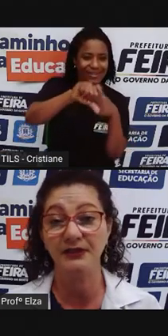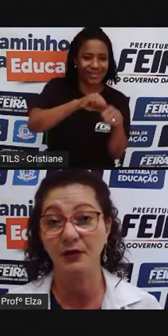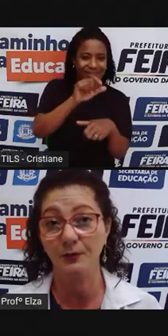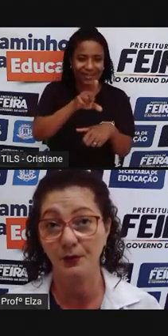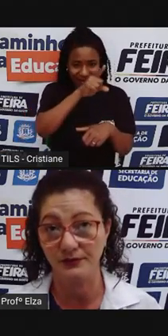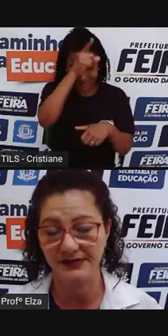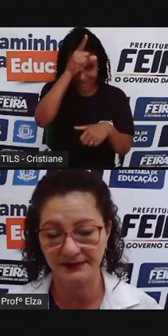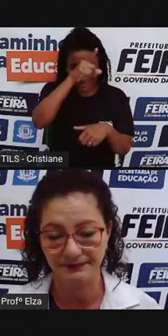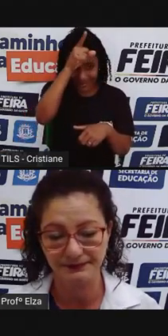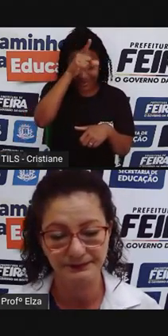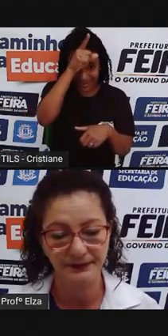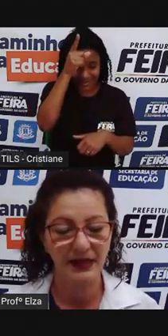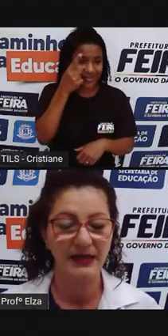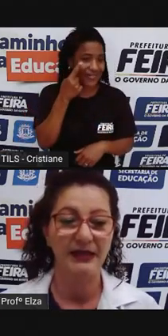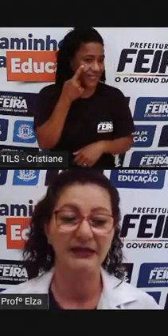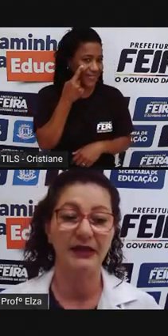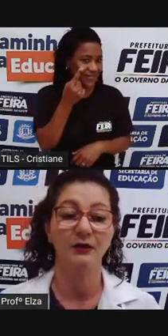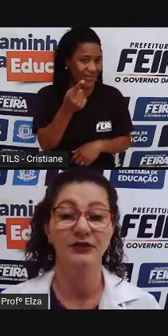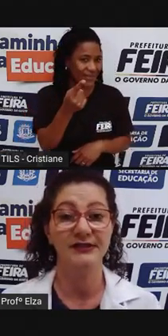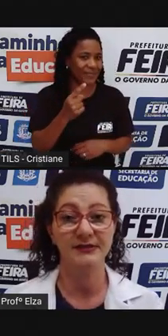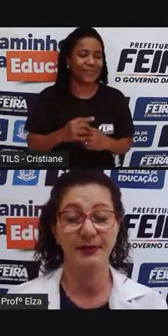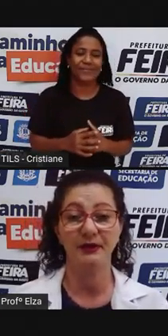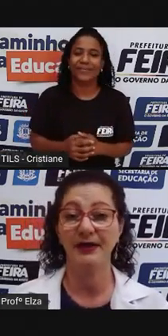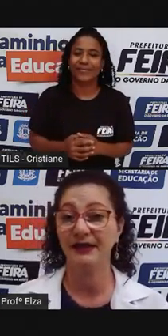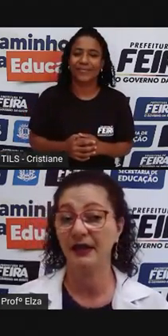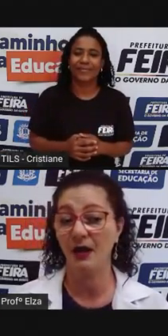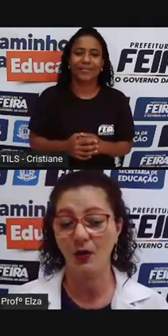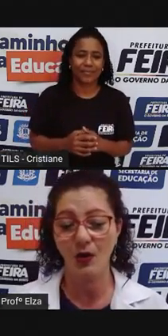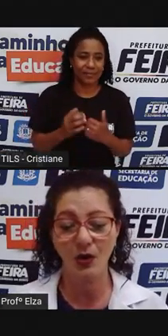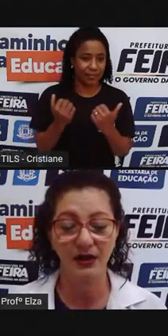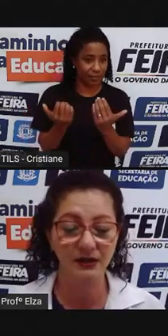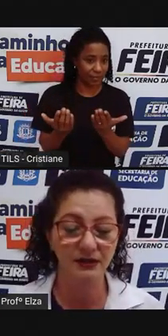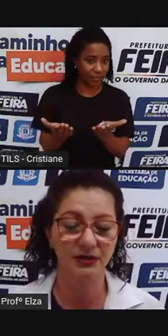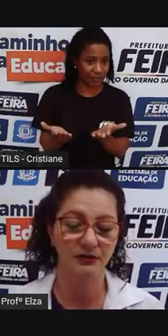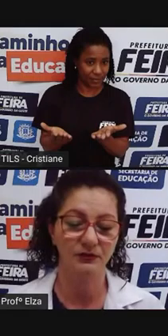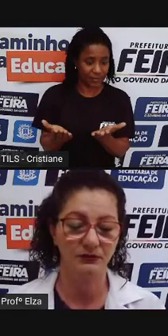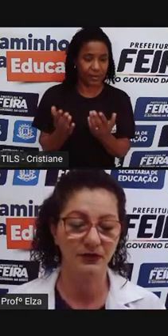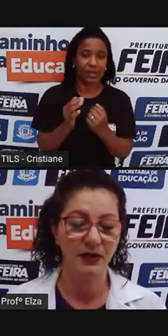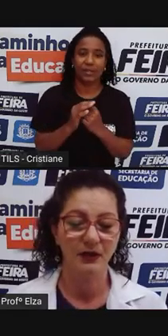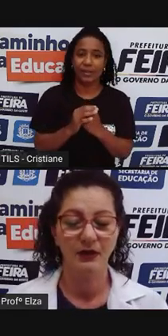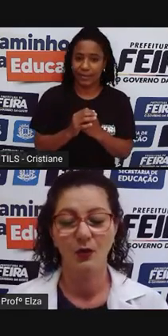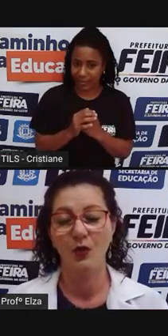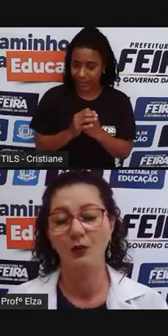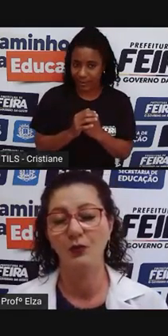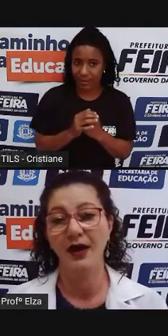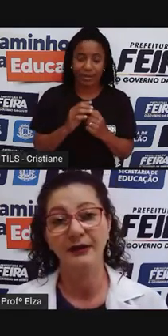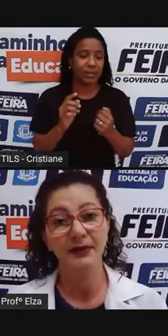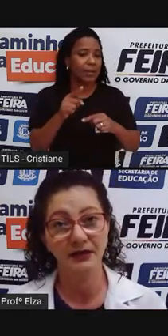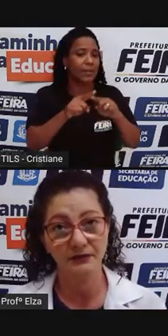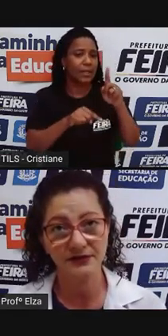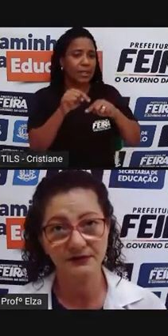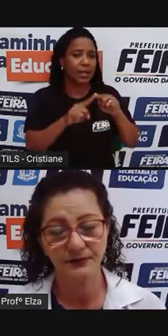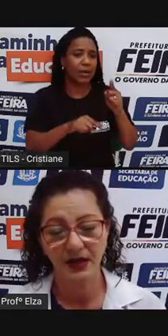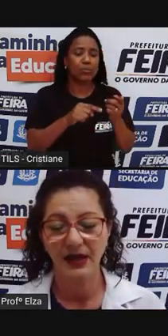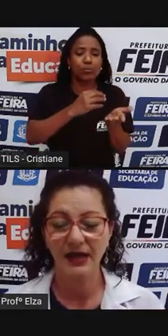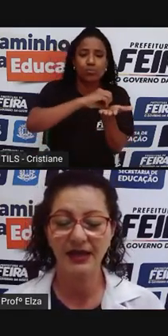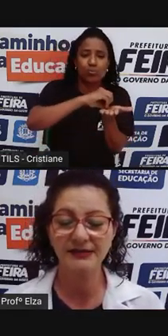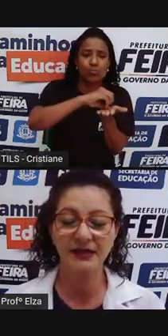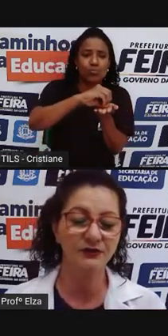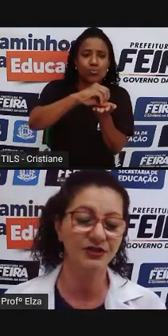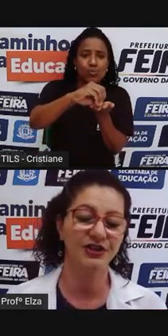properly decompose. Então, diz respeito ao material orgânico, como alimentos